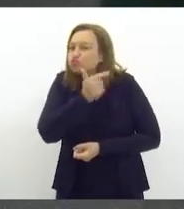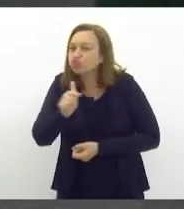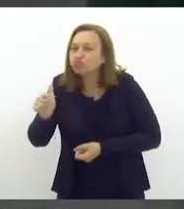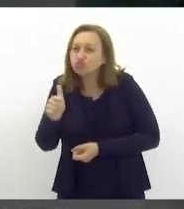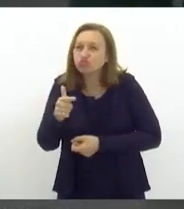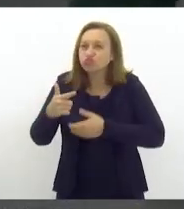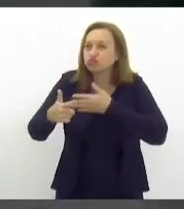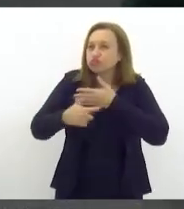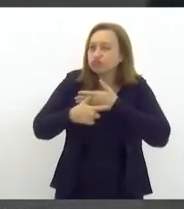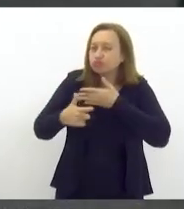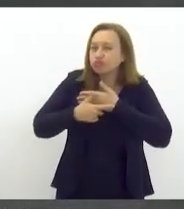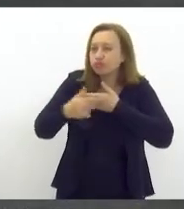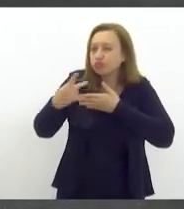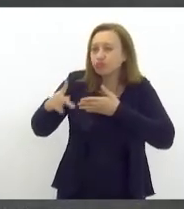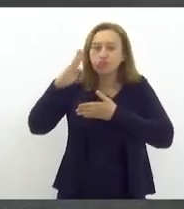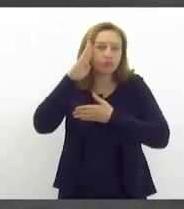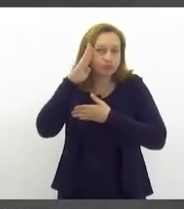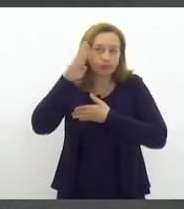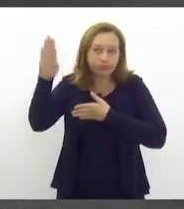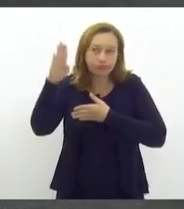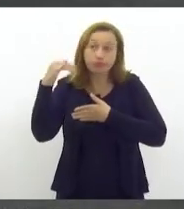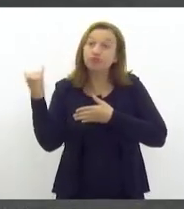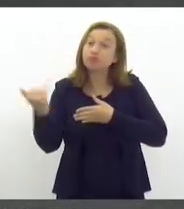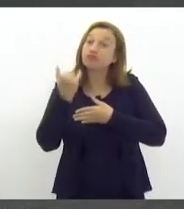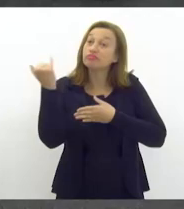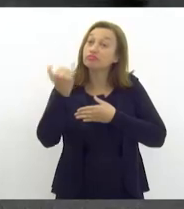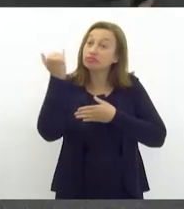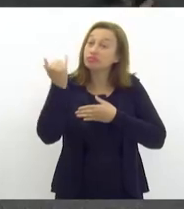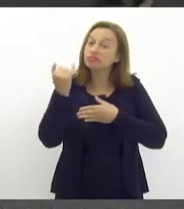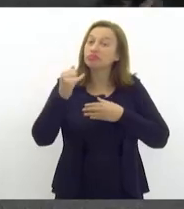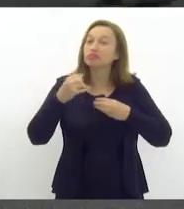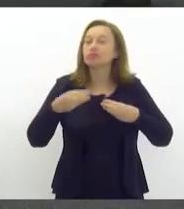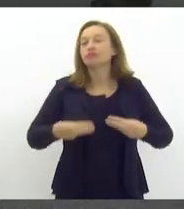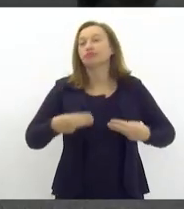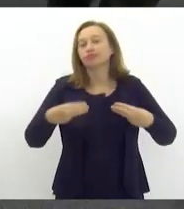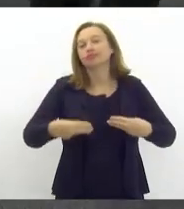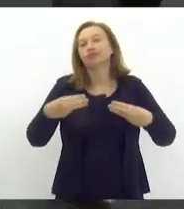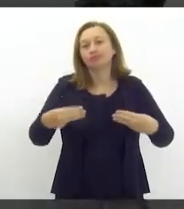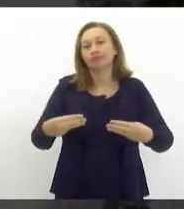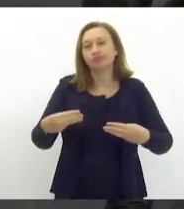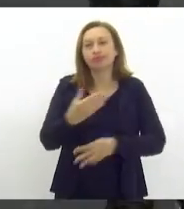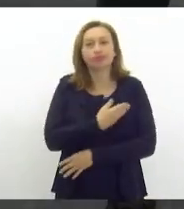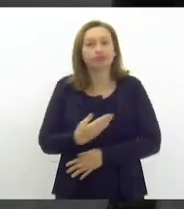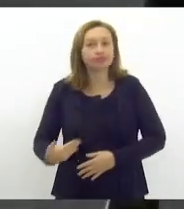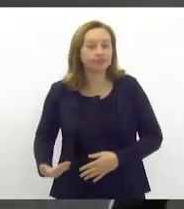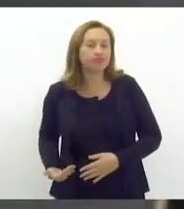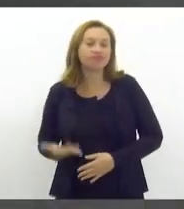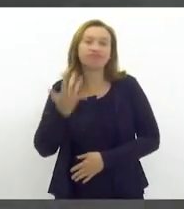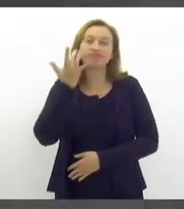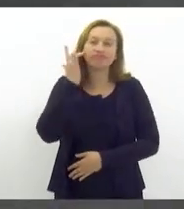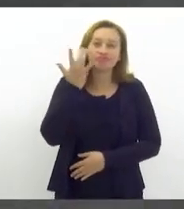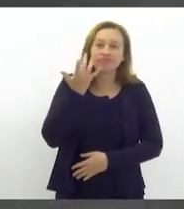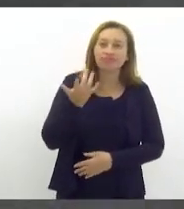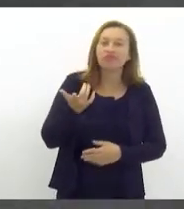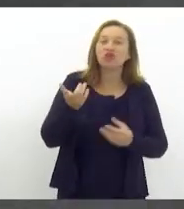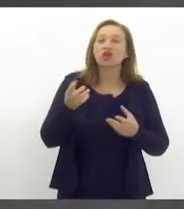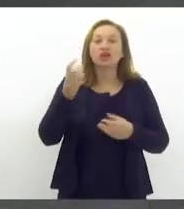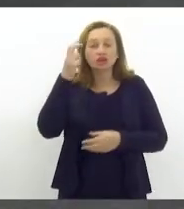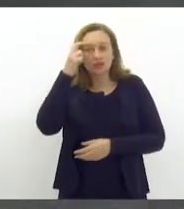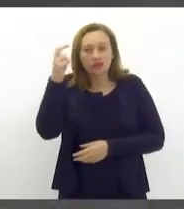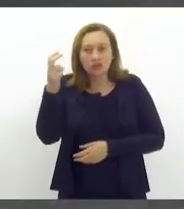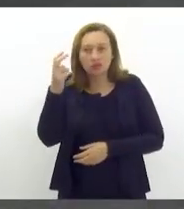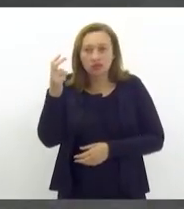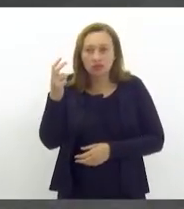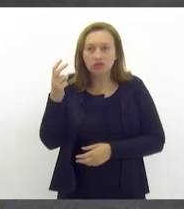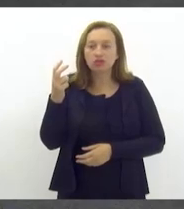seu papel tão fundamental e importante enquanto ministra de governo. E acho que a cultura ganha